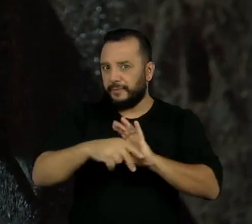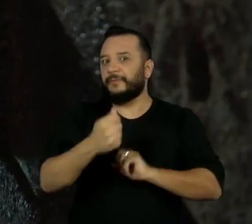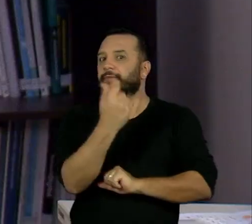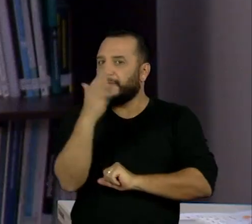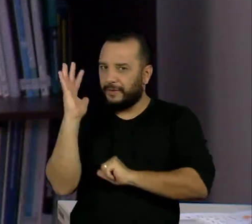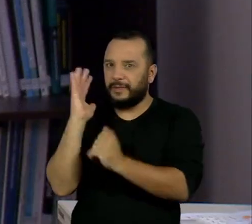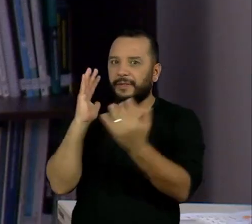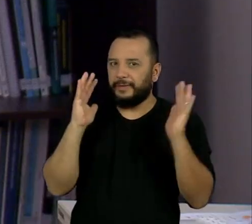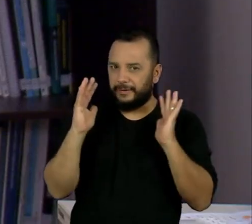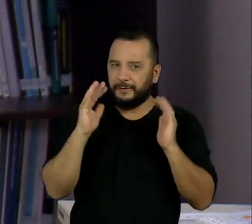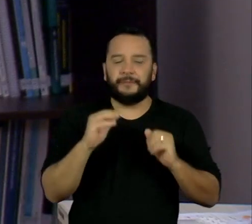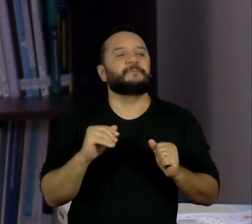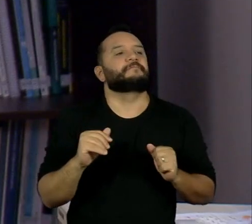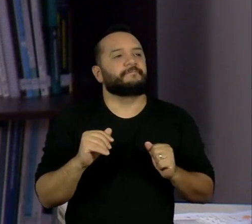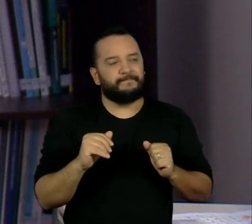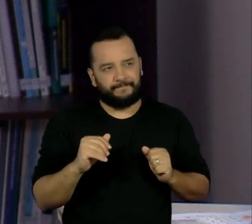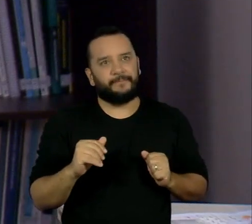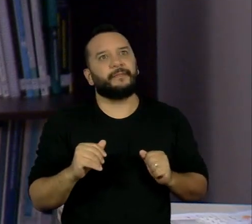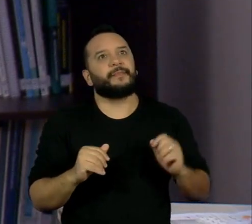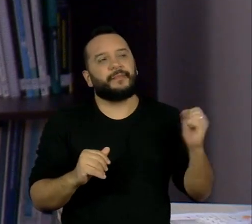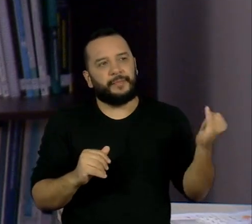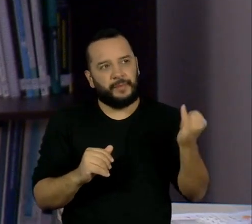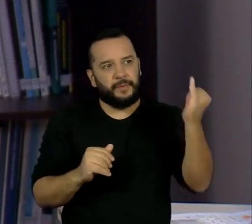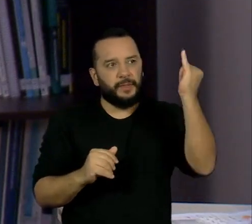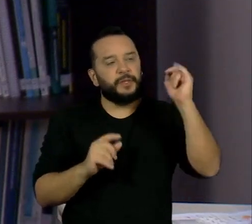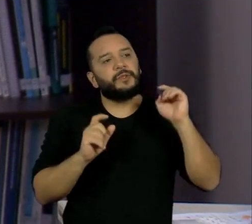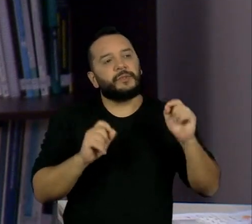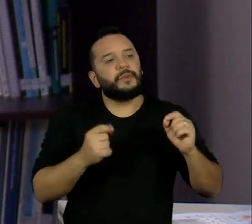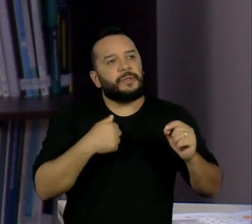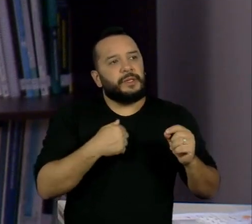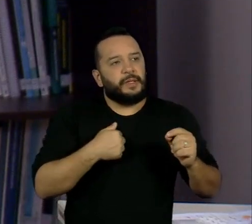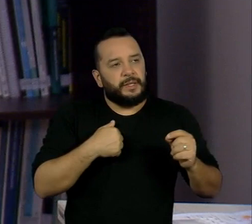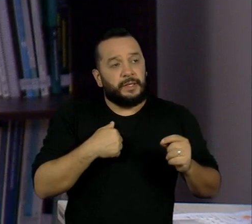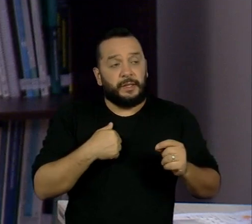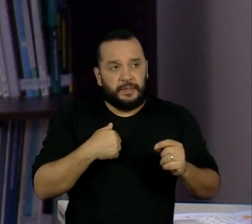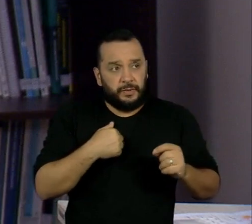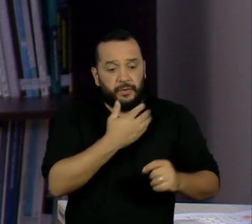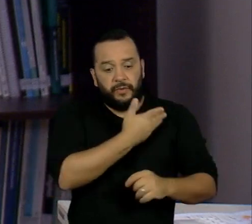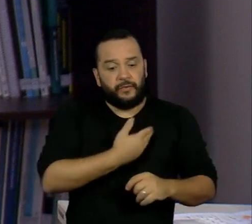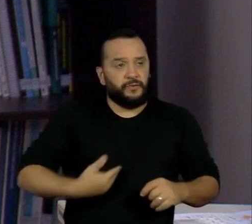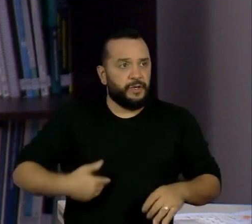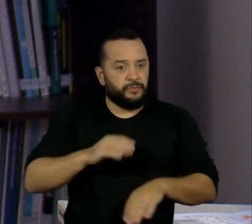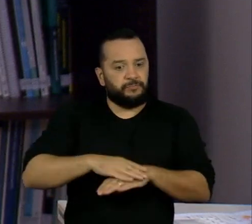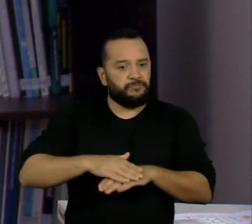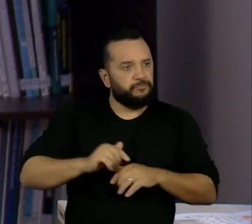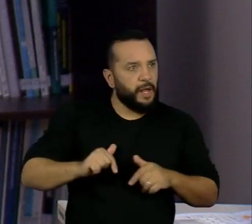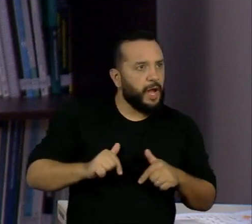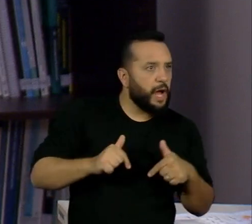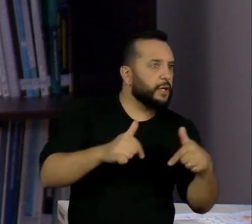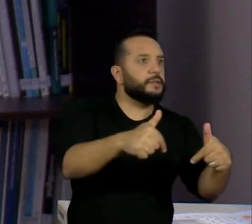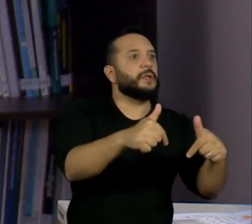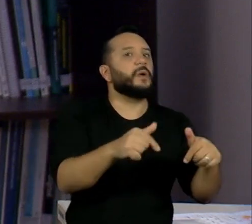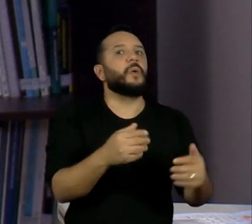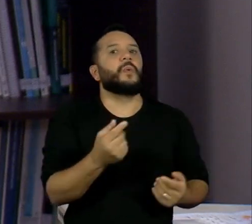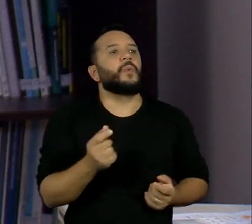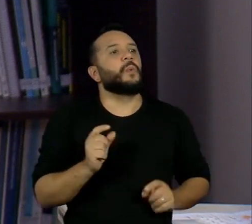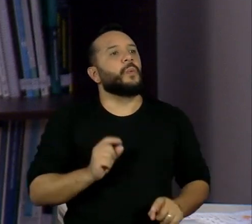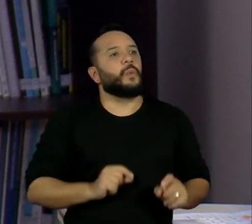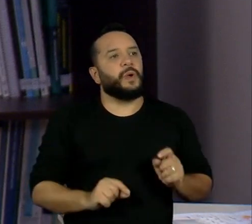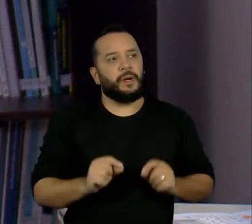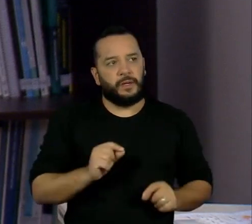É muito importante realmente essa política, nova política, criar os mecanismos para